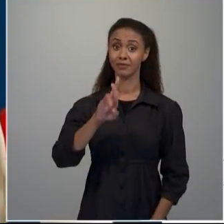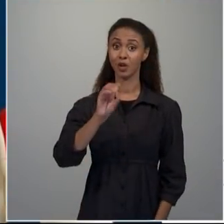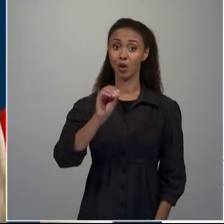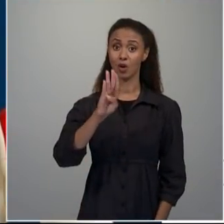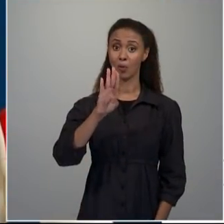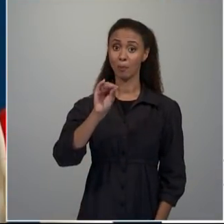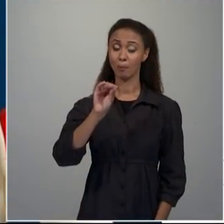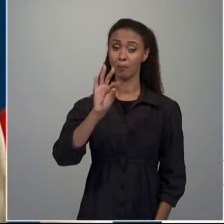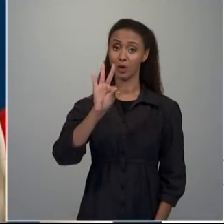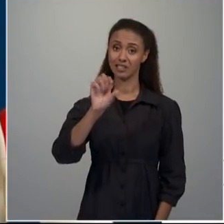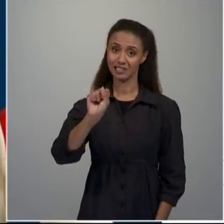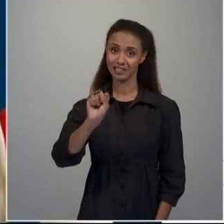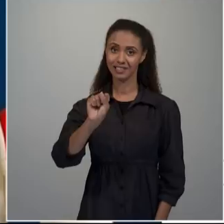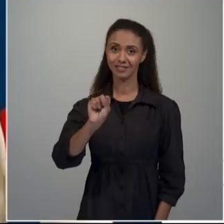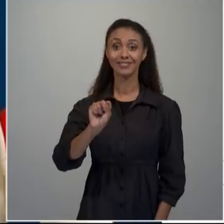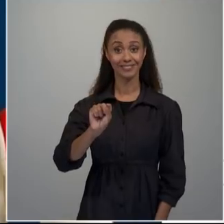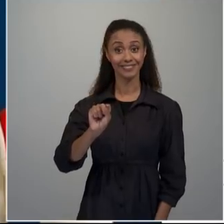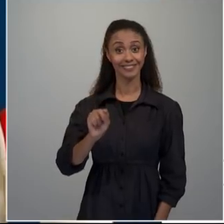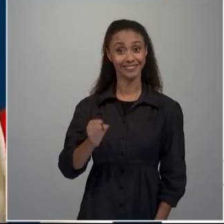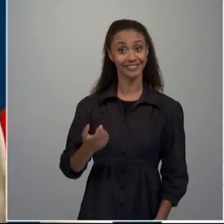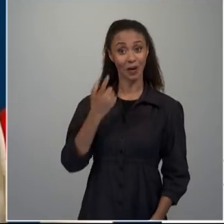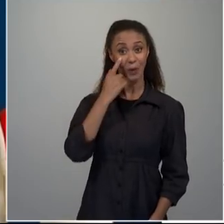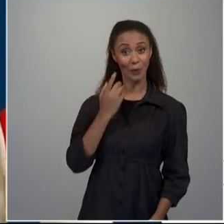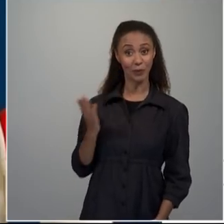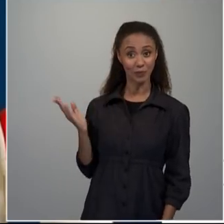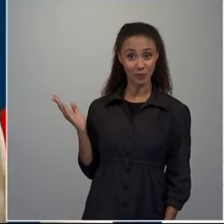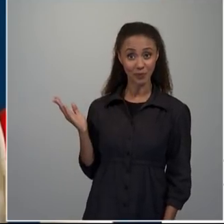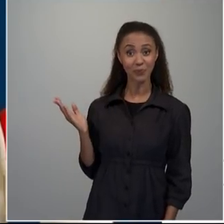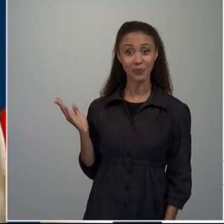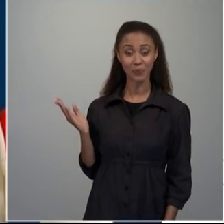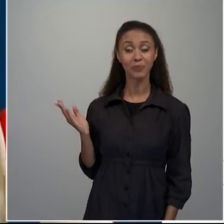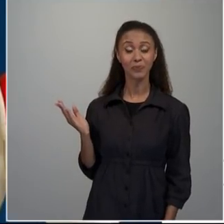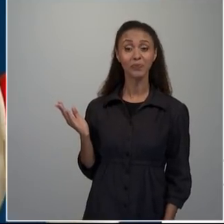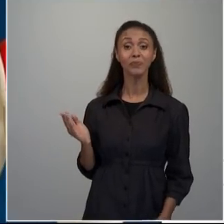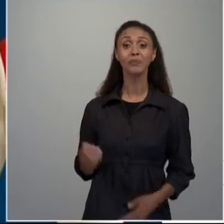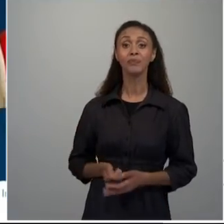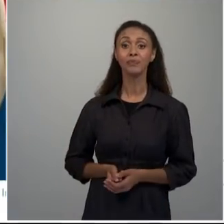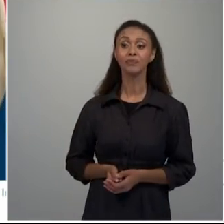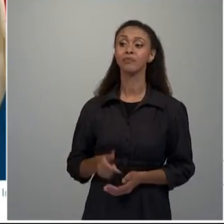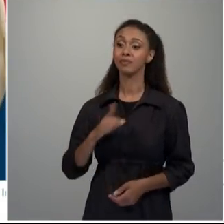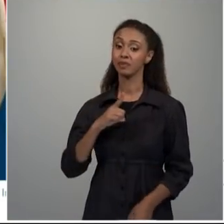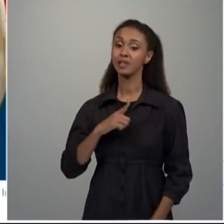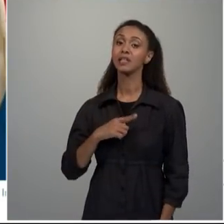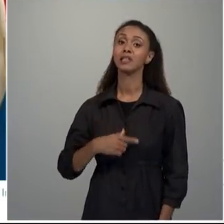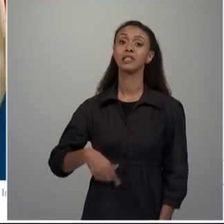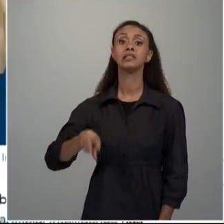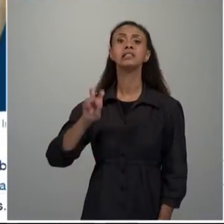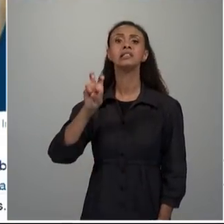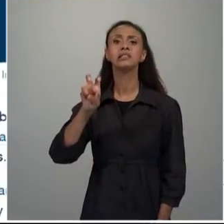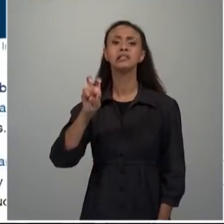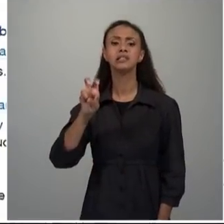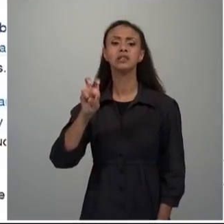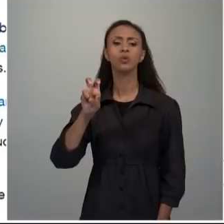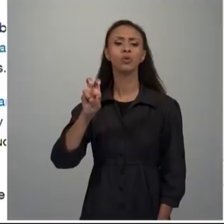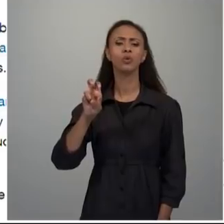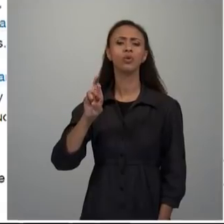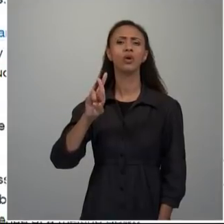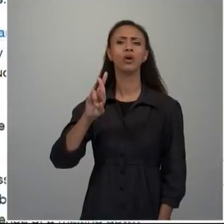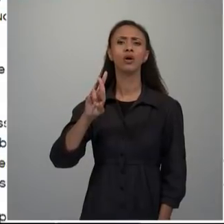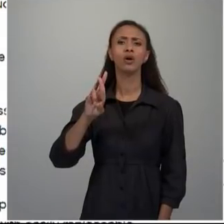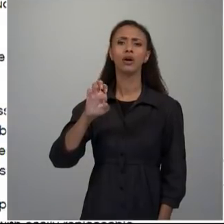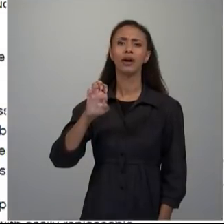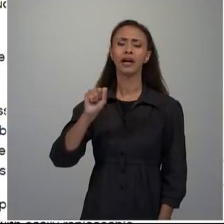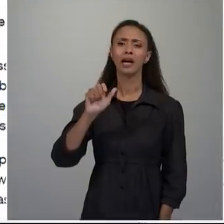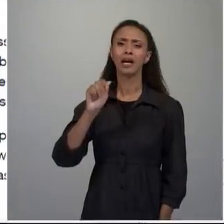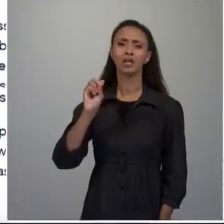voltaram então o que eu tenho aqui vamos pensar em quadrinhos eles vamos lá os robôs beleza vou